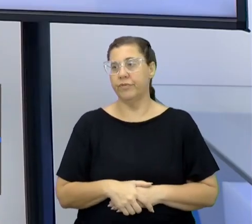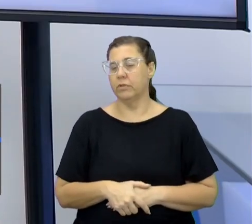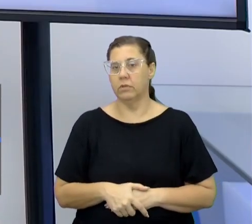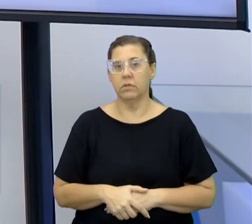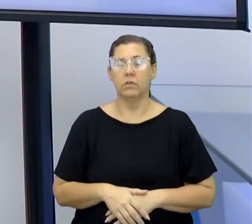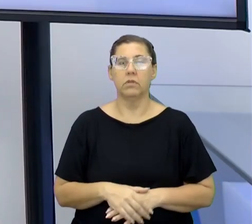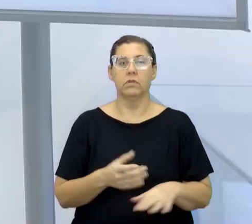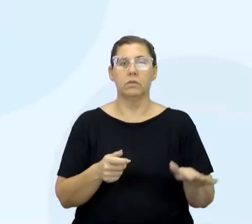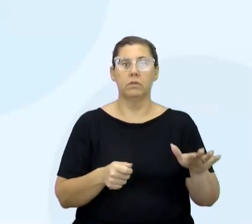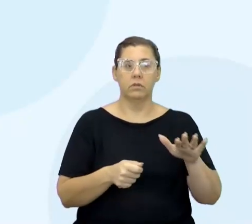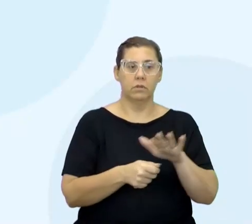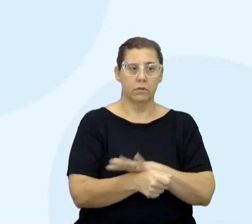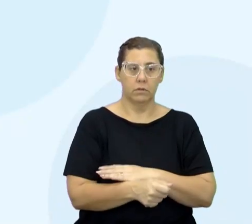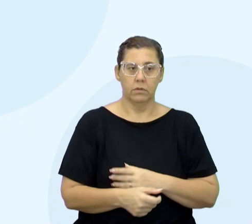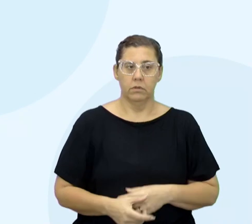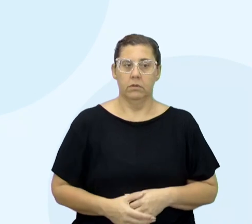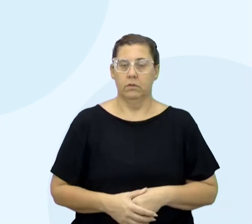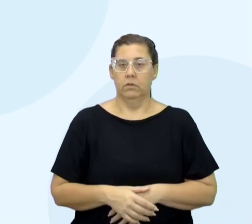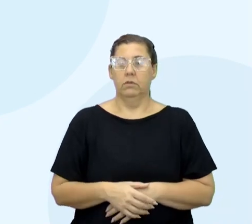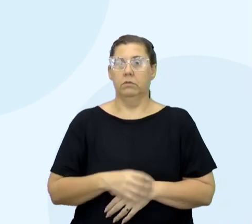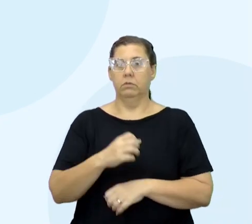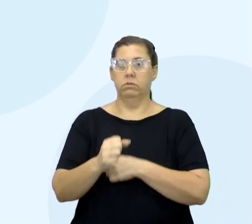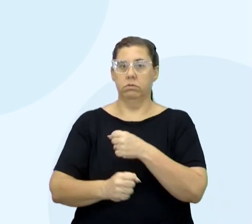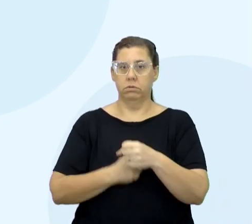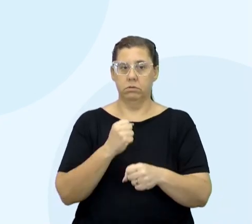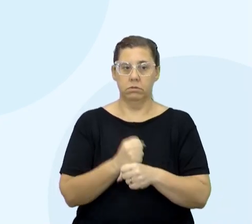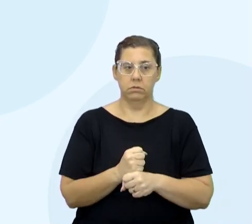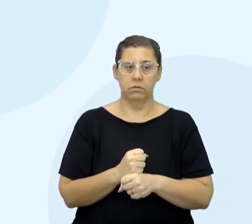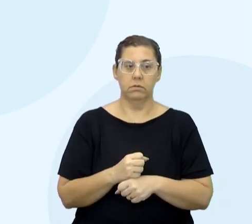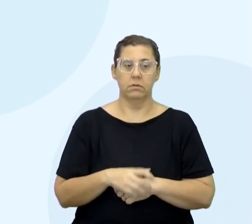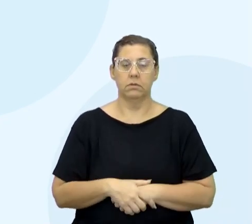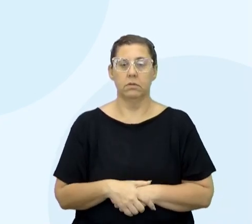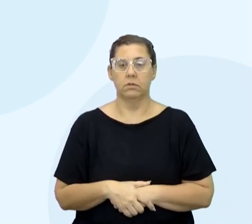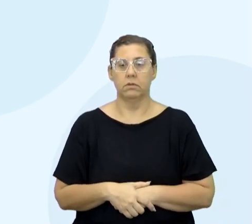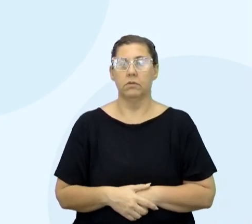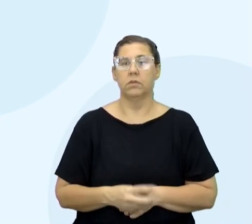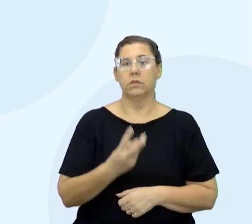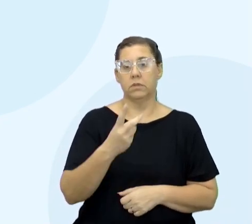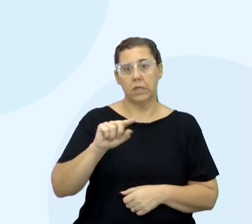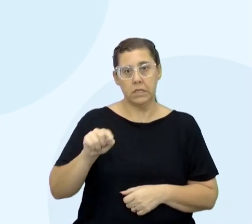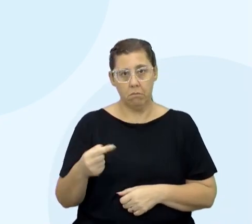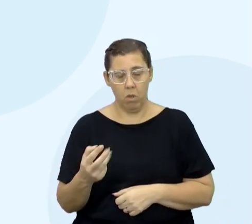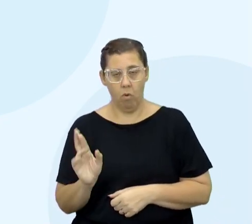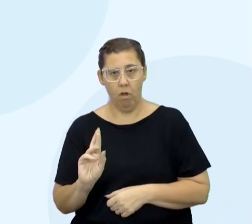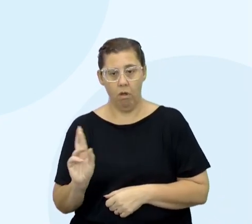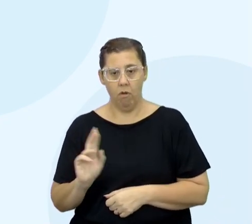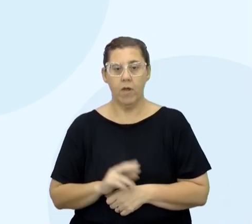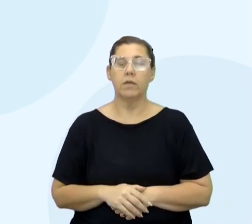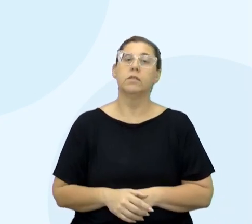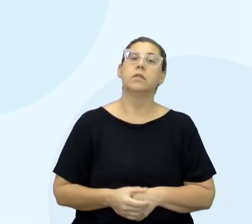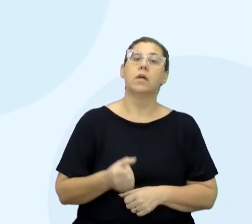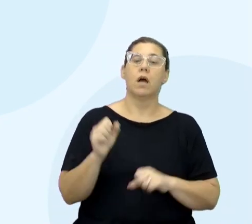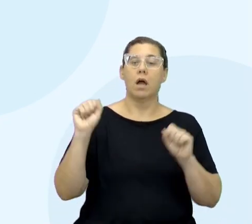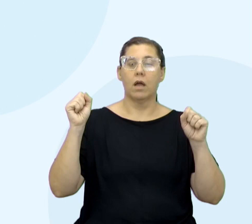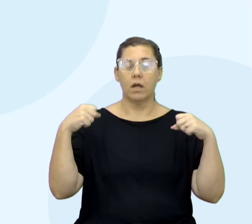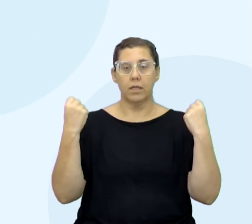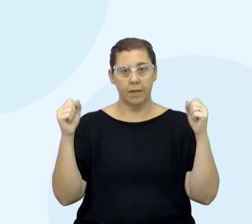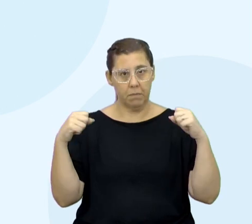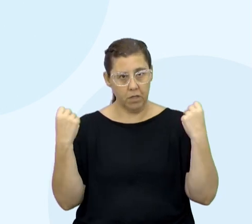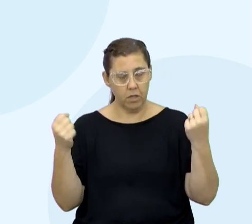O investimento aí do curso de inglês anual, durante o ano todo, R$3.000. E da academia aí, para